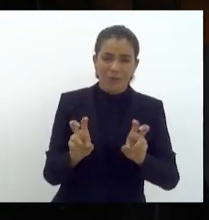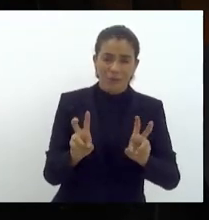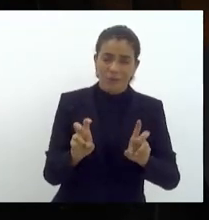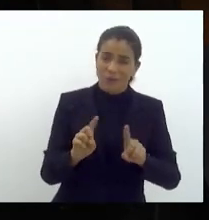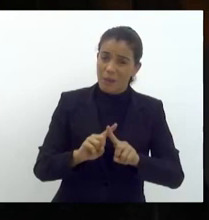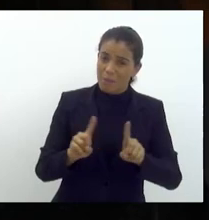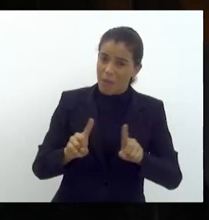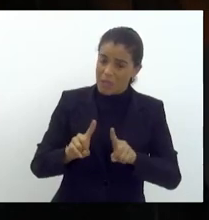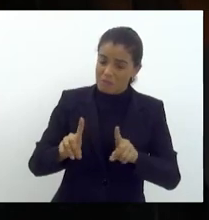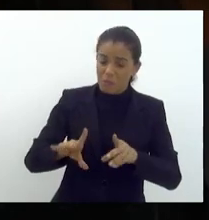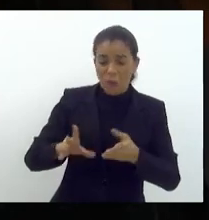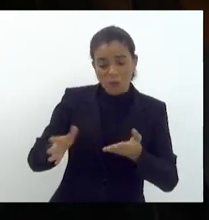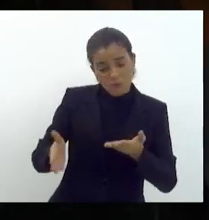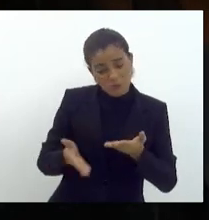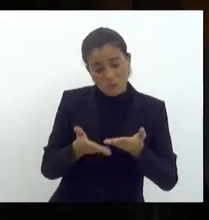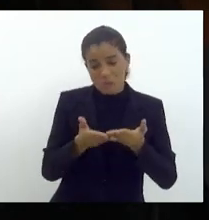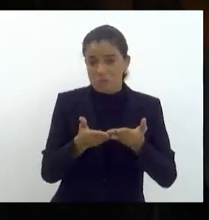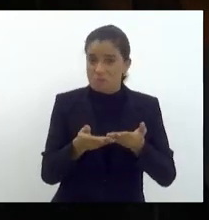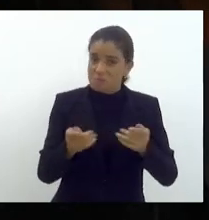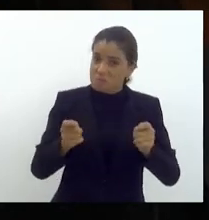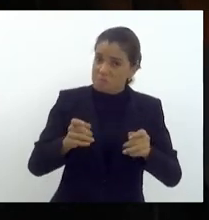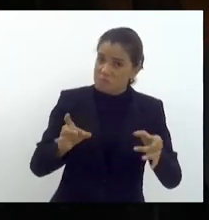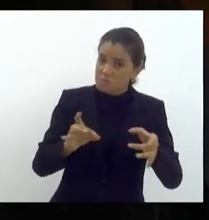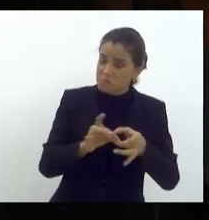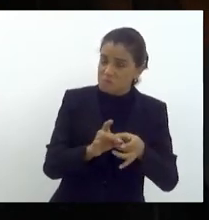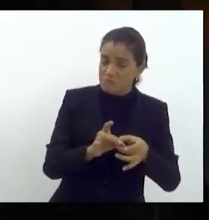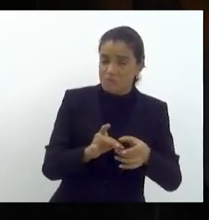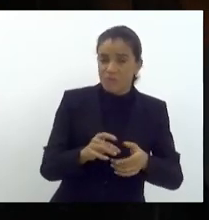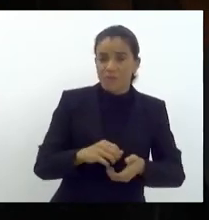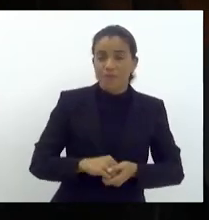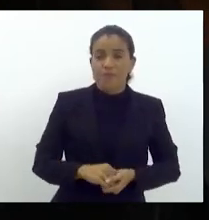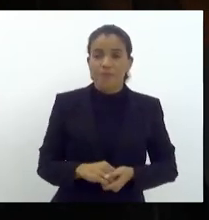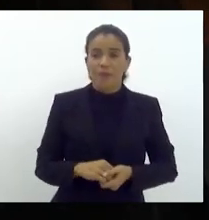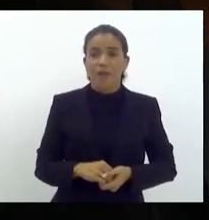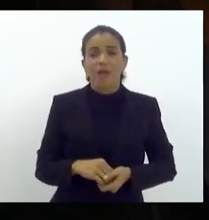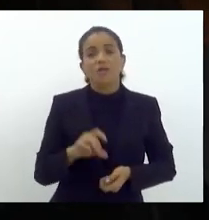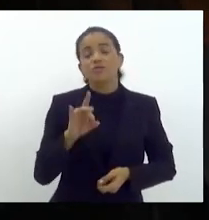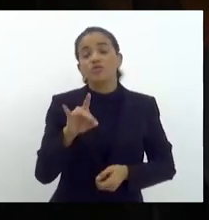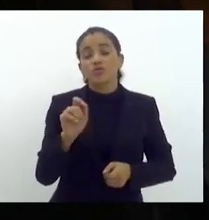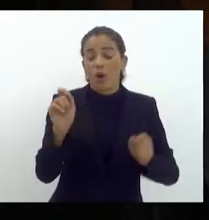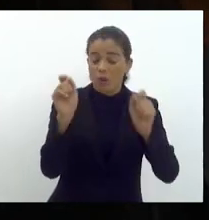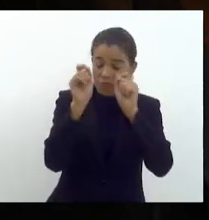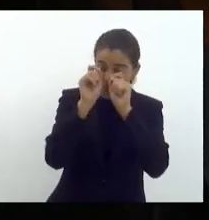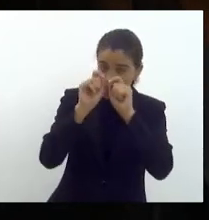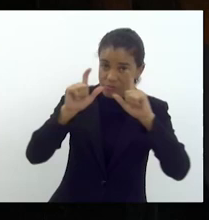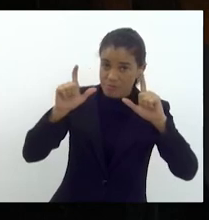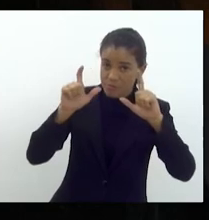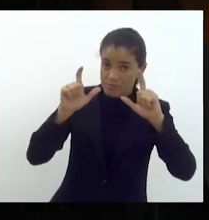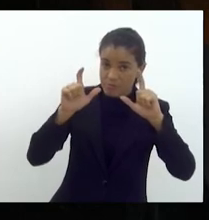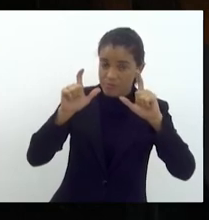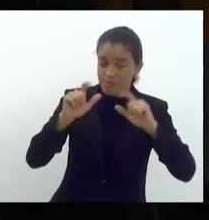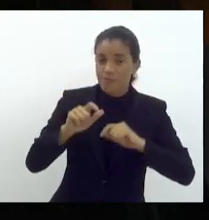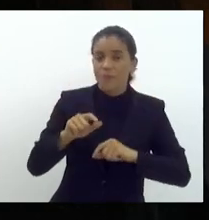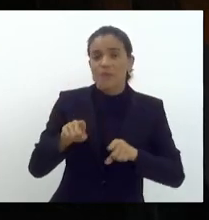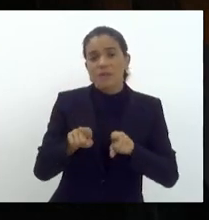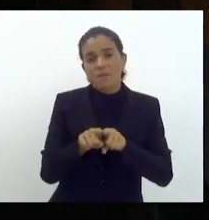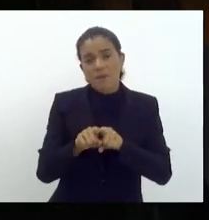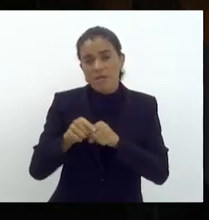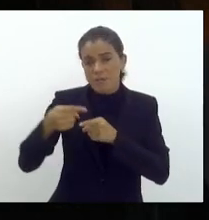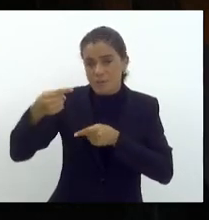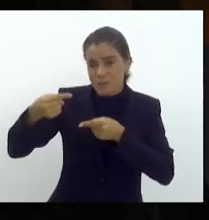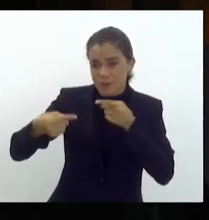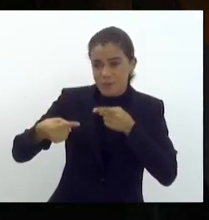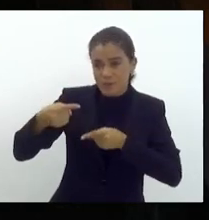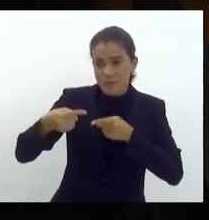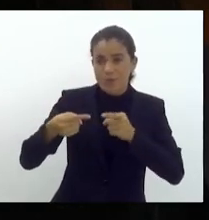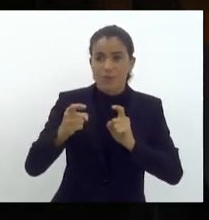se fazer presente que é apenas um alerta e discutimos isso